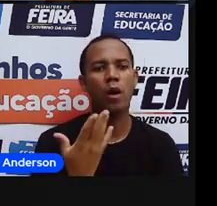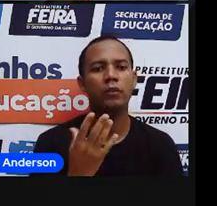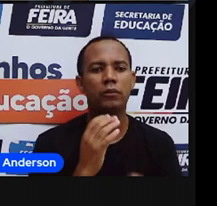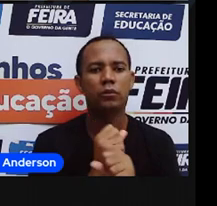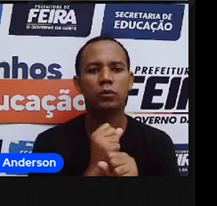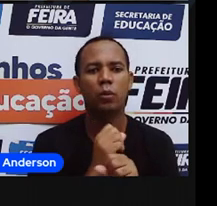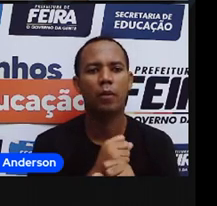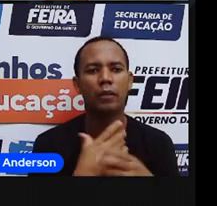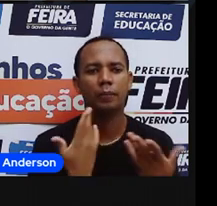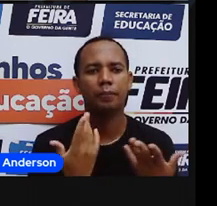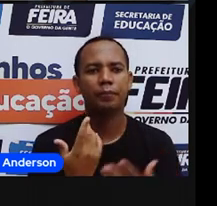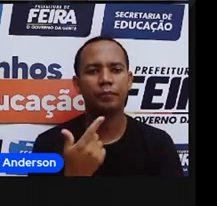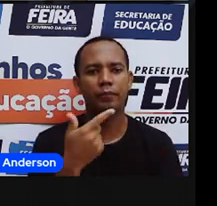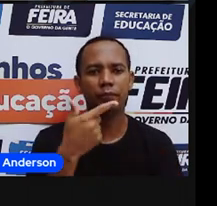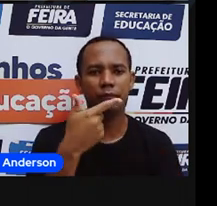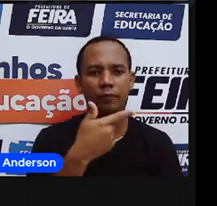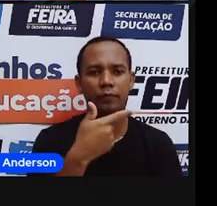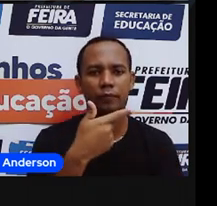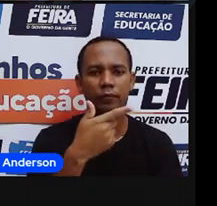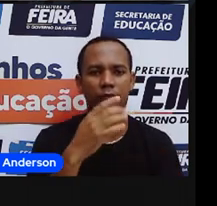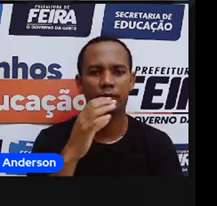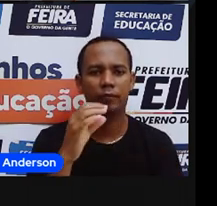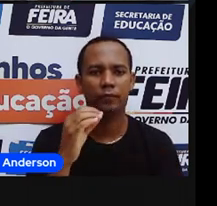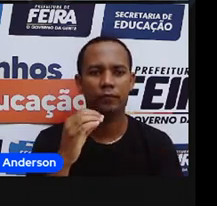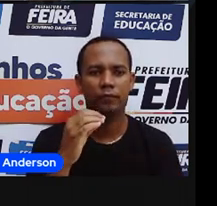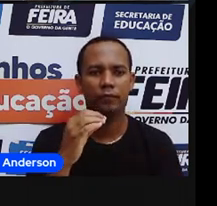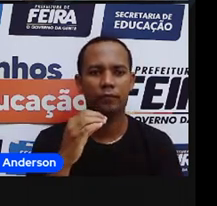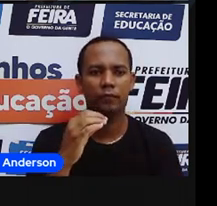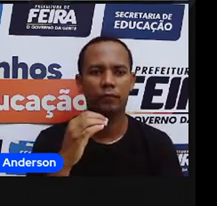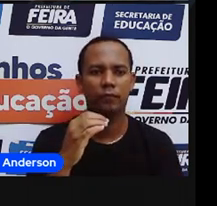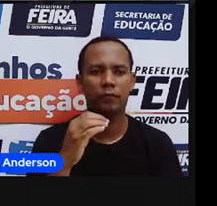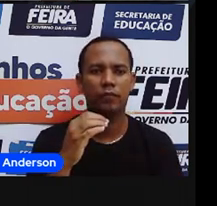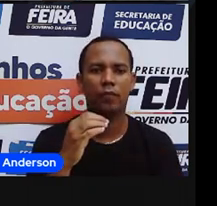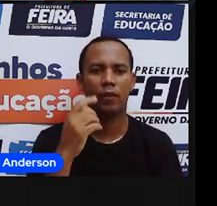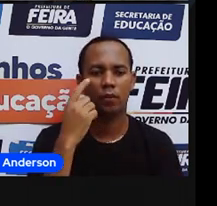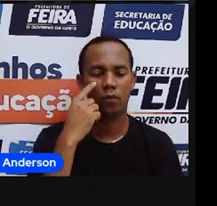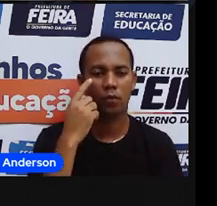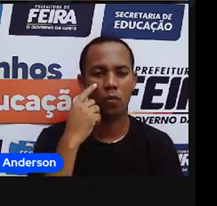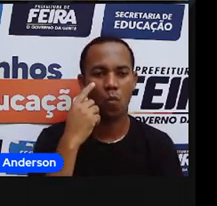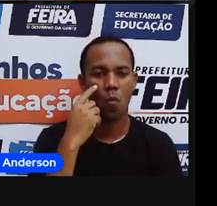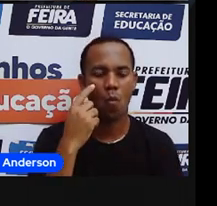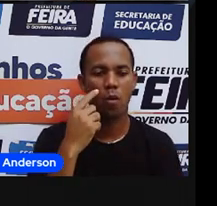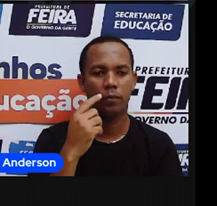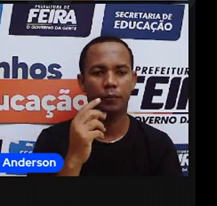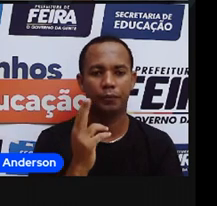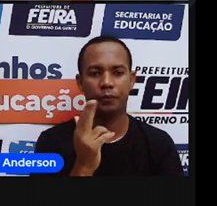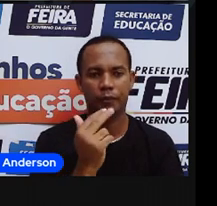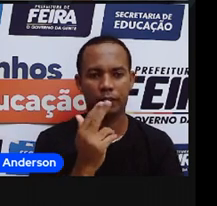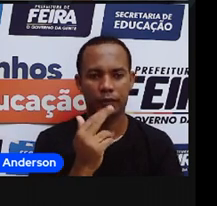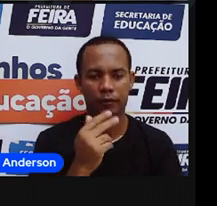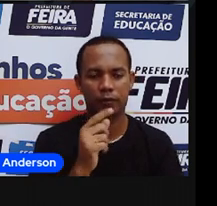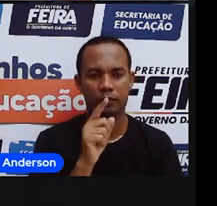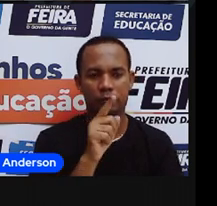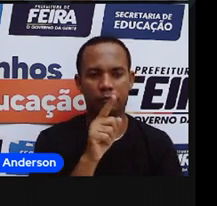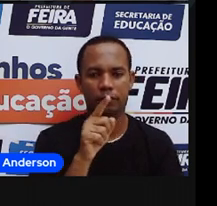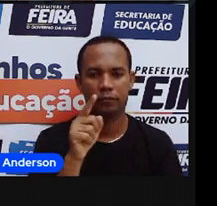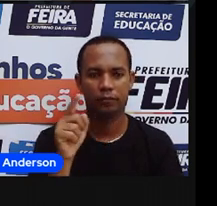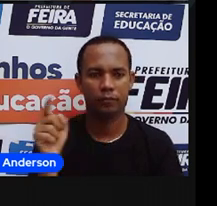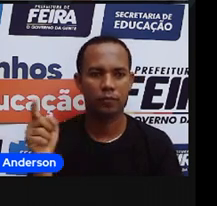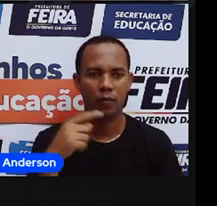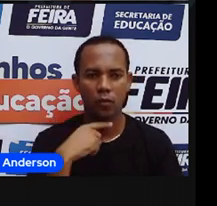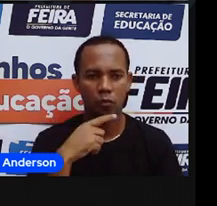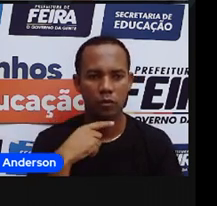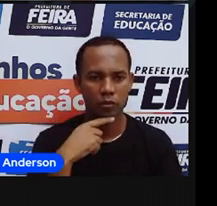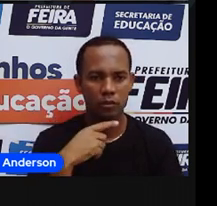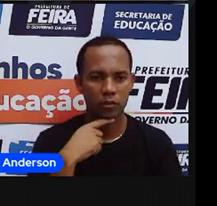copos? 20. É melhor desenhar os 20 copinhos e tentar fazer essa conta aí. Não conseguiu fazer sozinho? Não